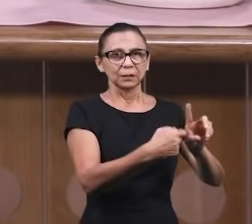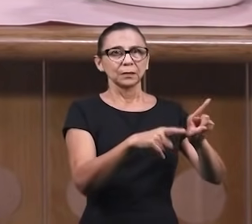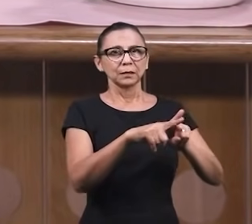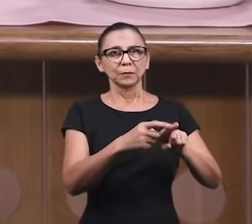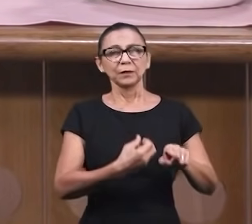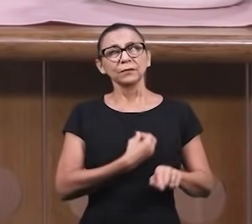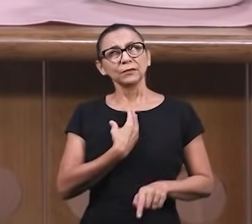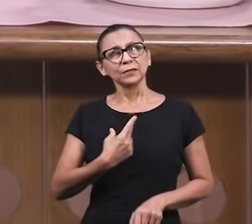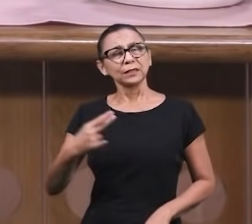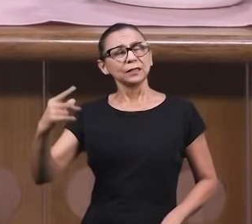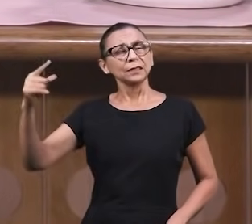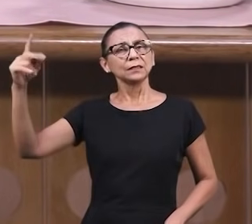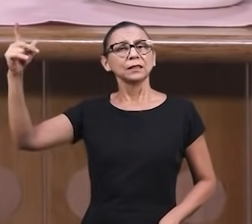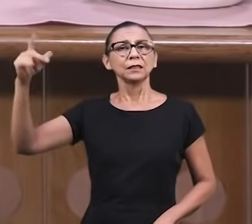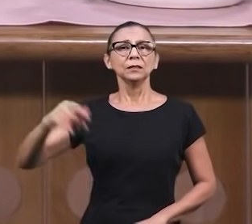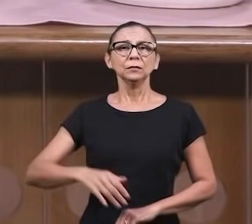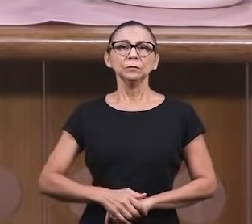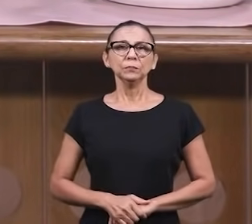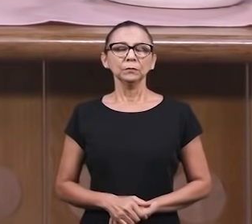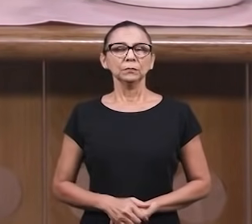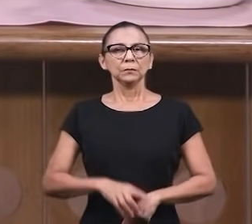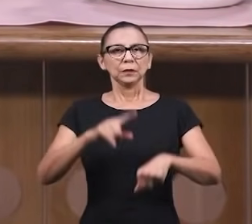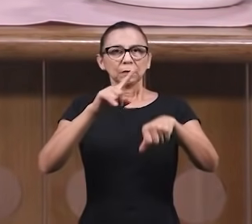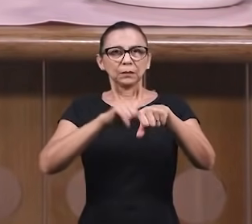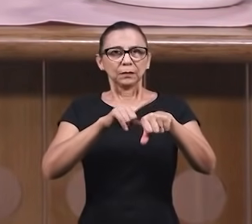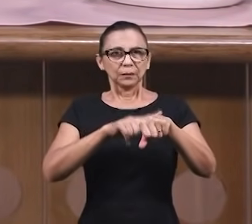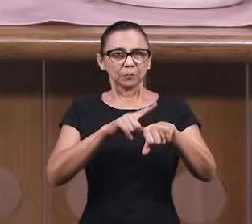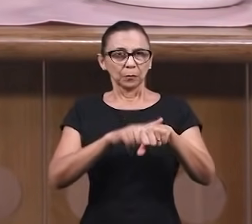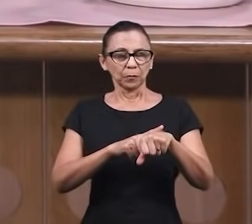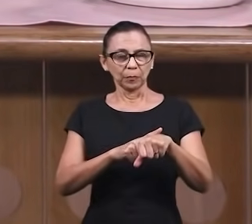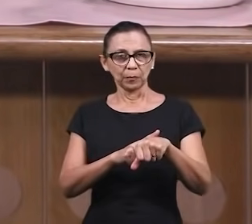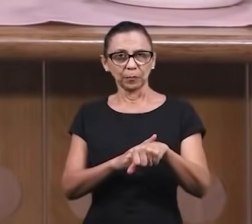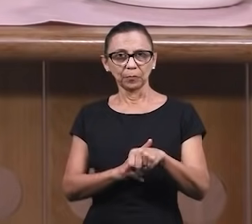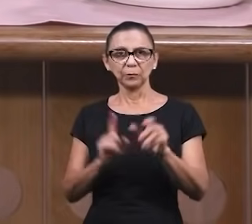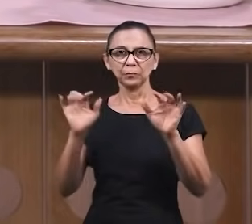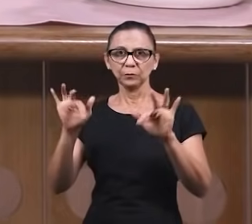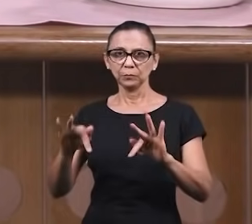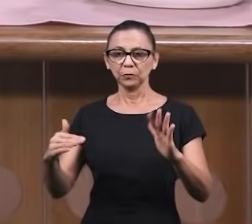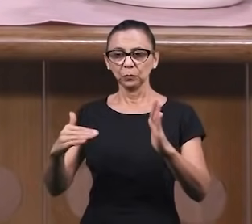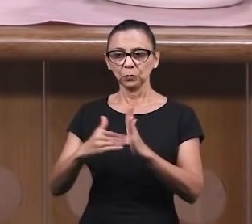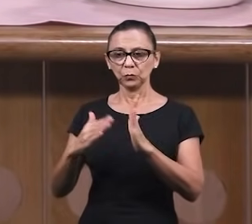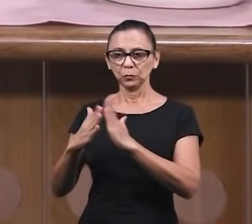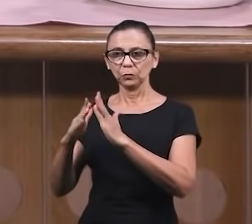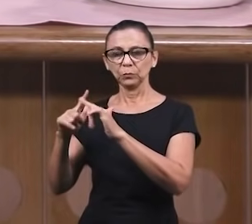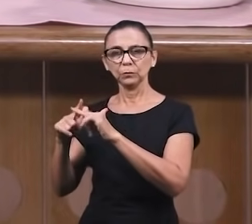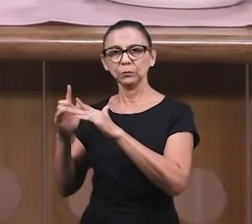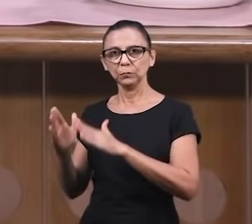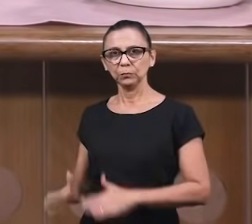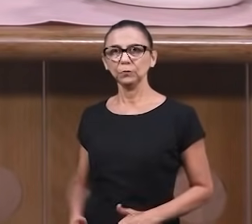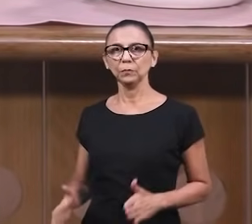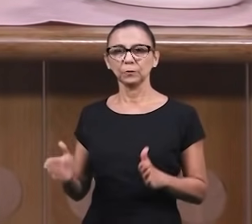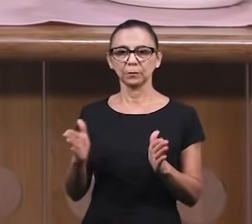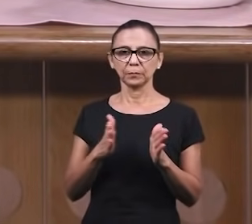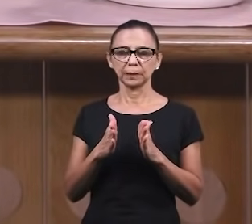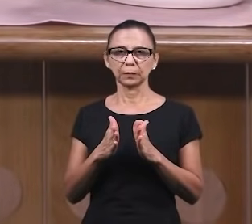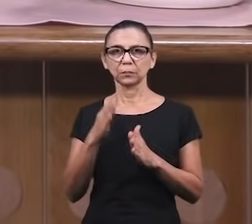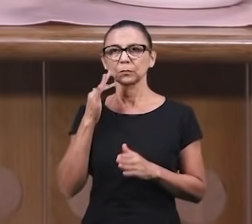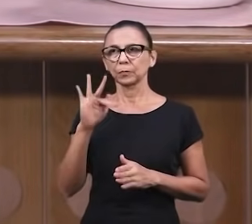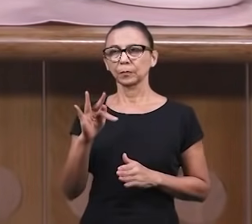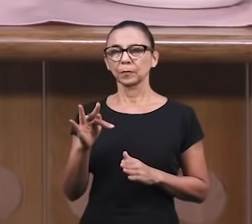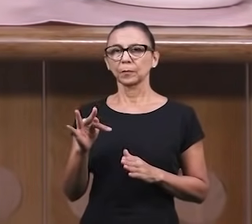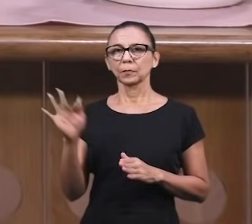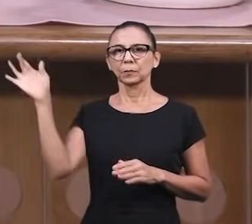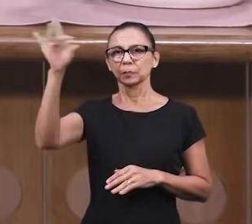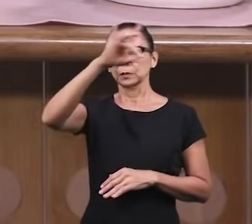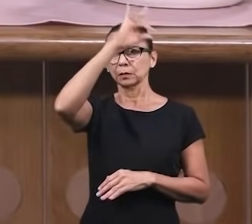Eis que estou à porta e bato. O Espírito Santo, nessa hora, na hora da última igreja, nesse último momento, nesse momento do breve, o Espírito